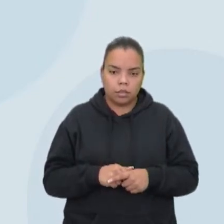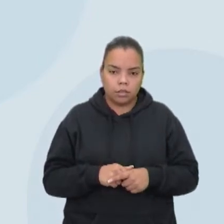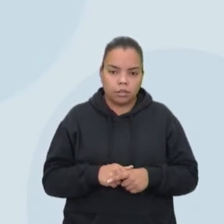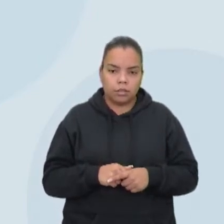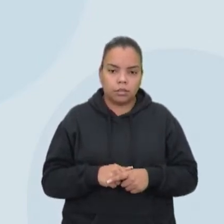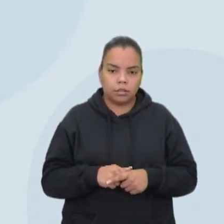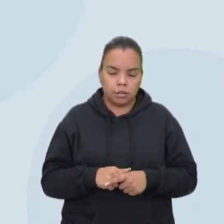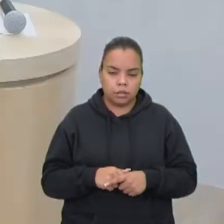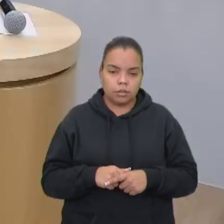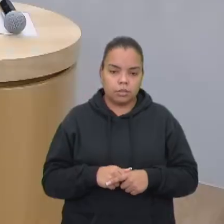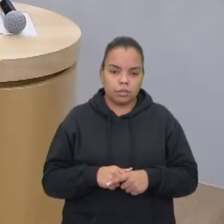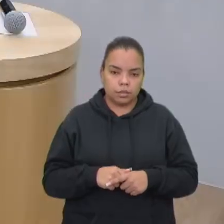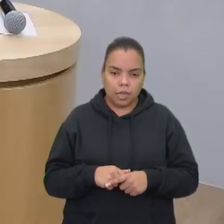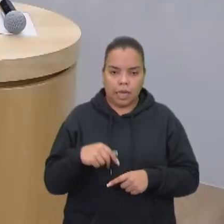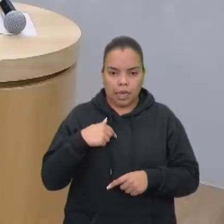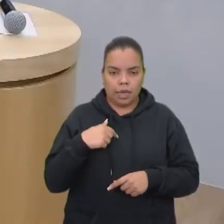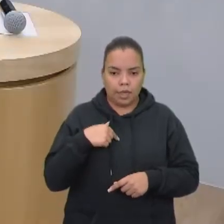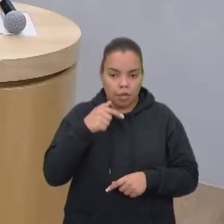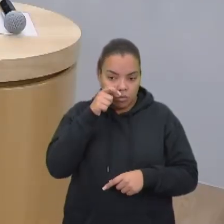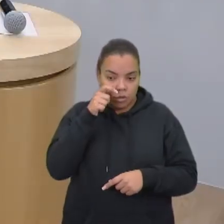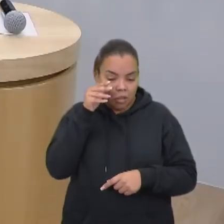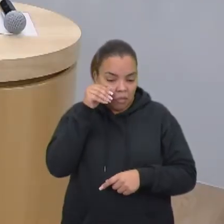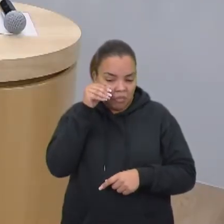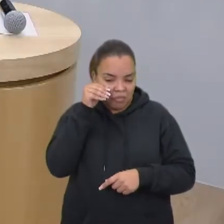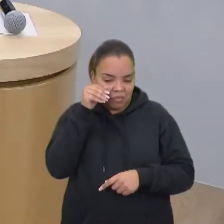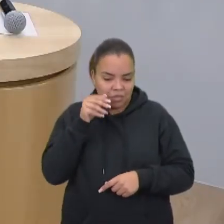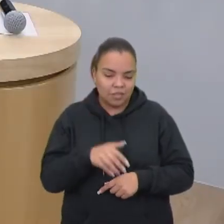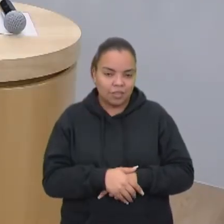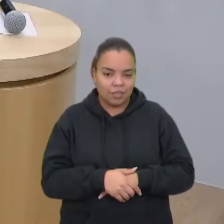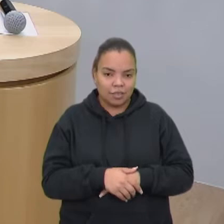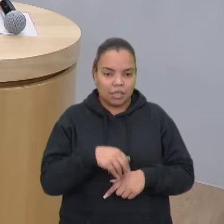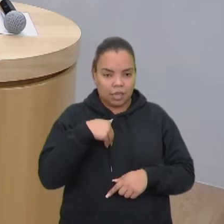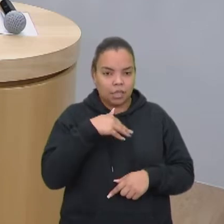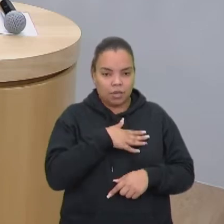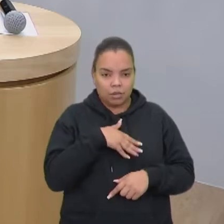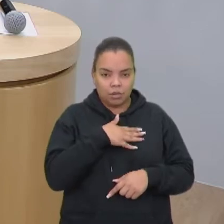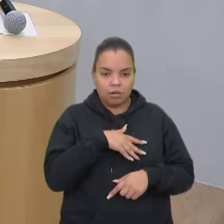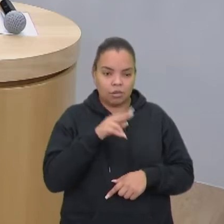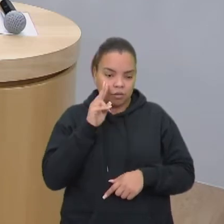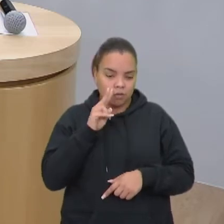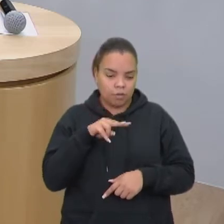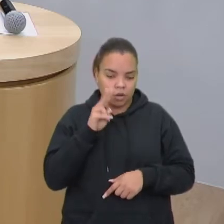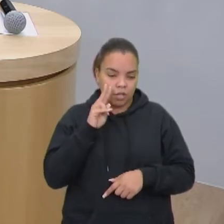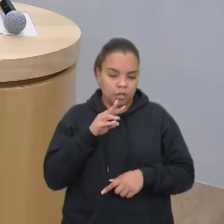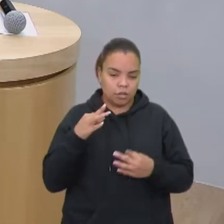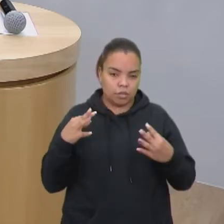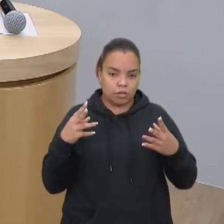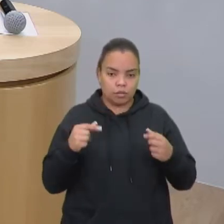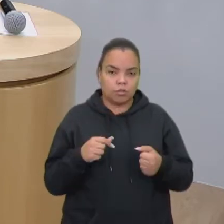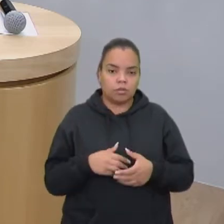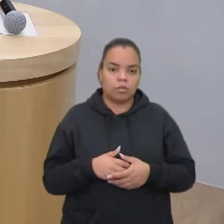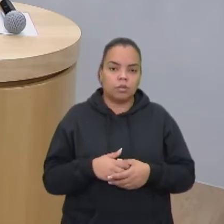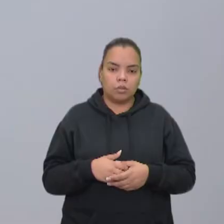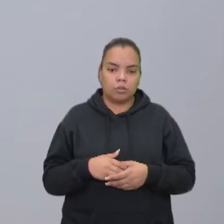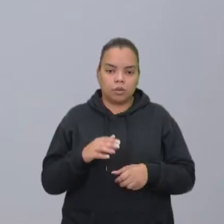gosto de dar uma fuçadinha nessas redes sociais, eu gosto, né? Eu vou olhando tudo. Que é os